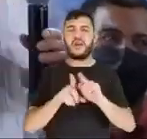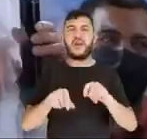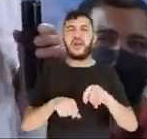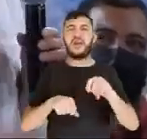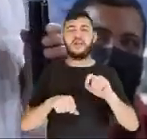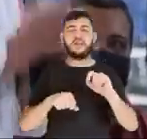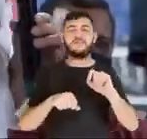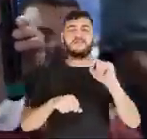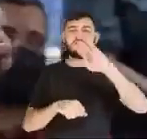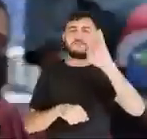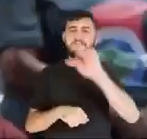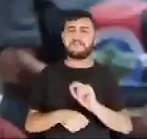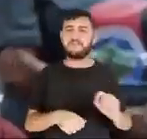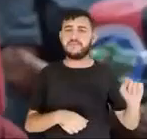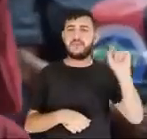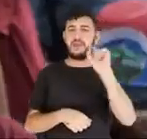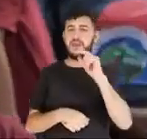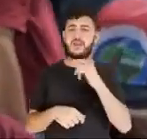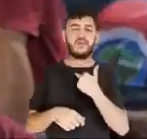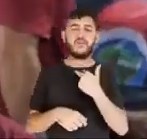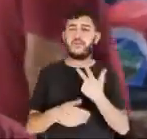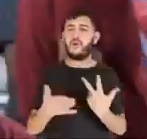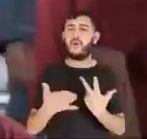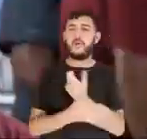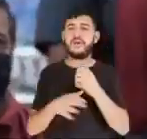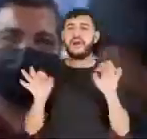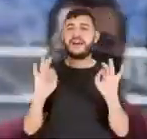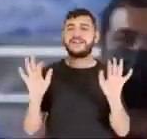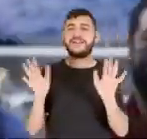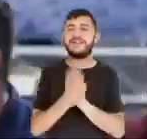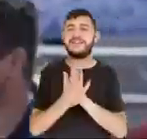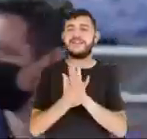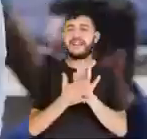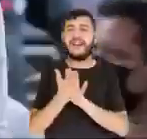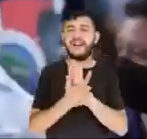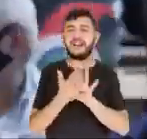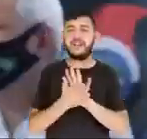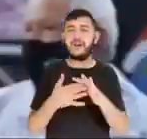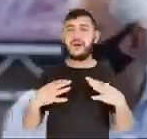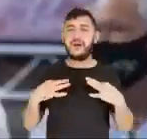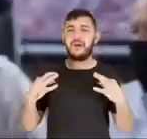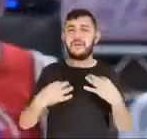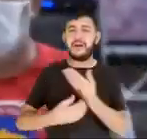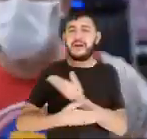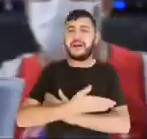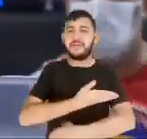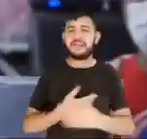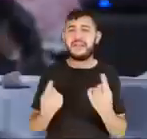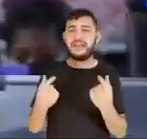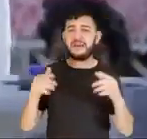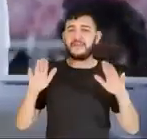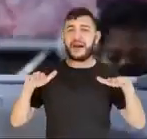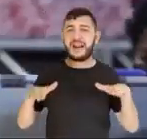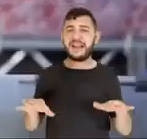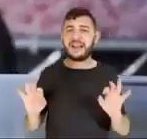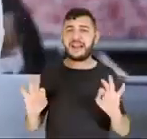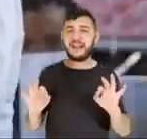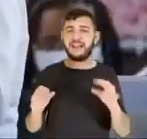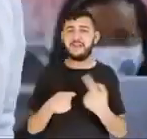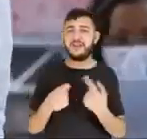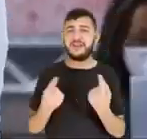sem poder comprar nada, nenhuma camiseta das mais baratas, porque não tem dinheiro para comprar.